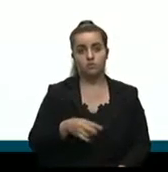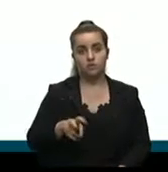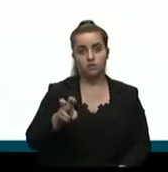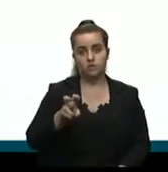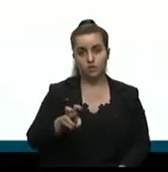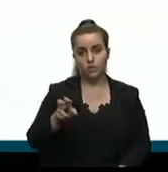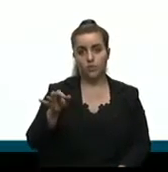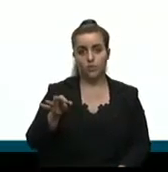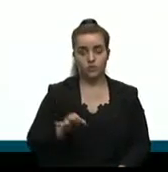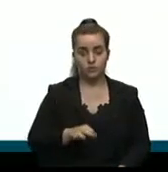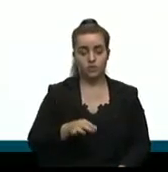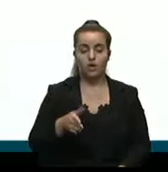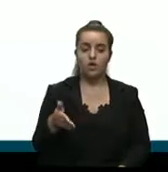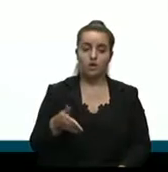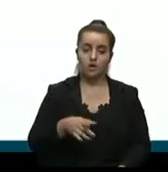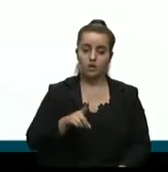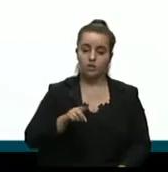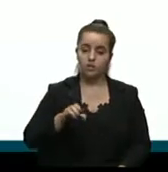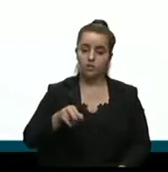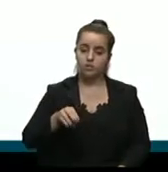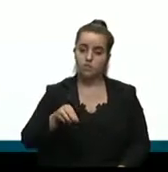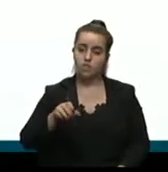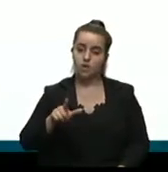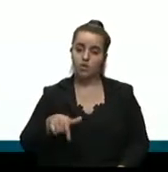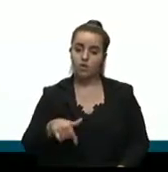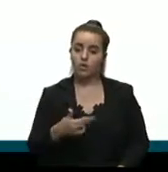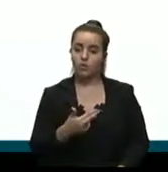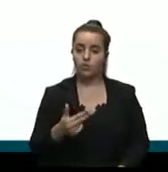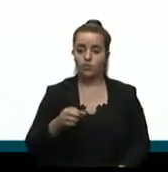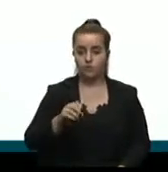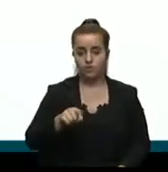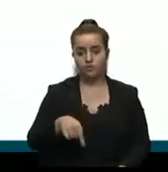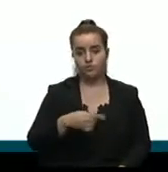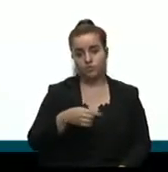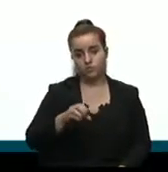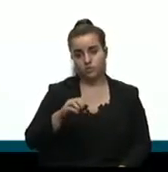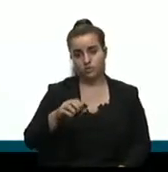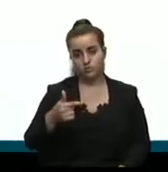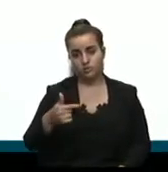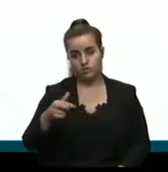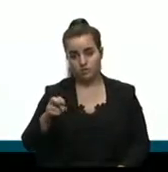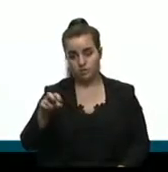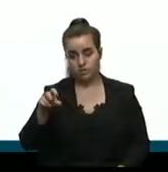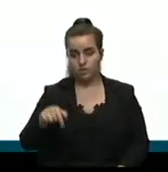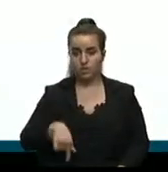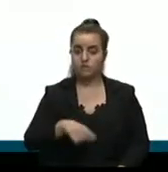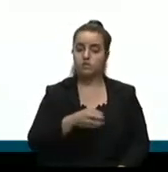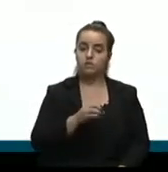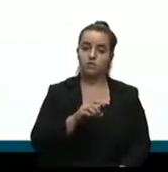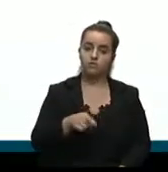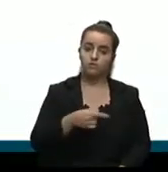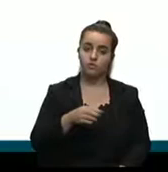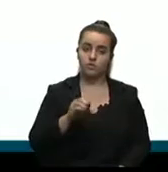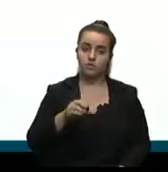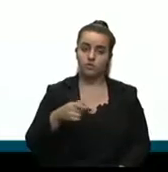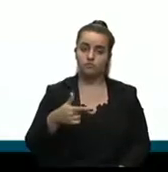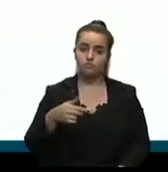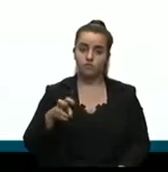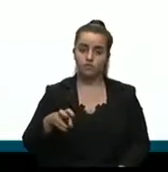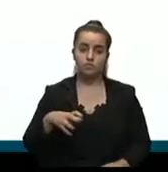2,5% em decimal é o mesmo que 0,025. Esse 0,025